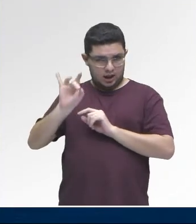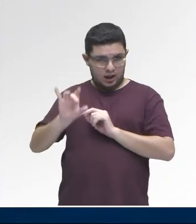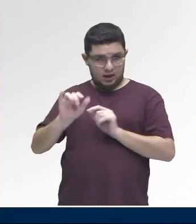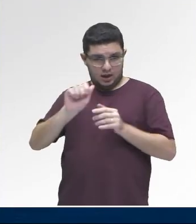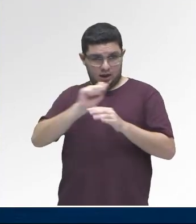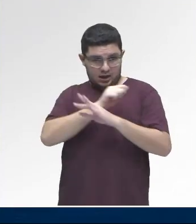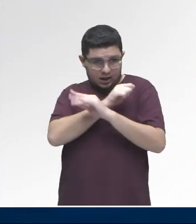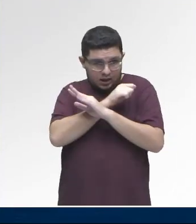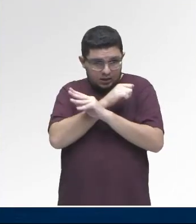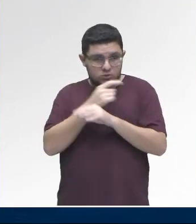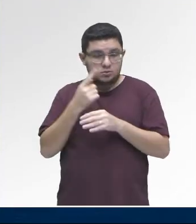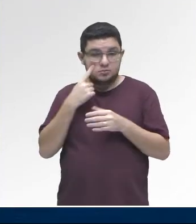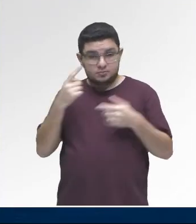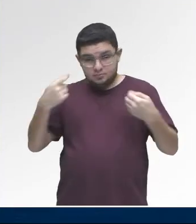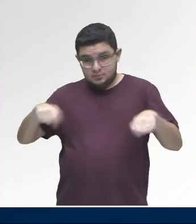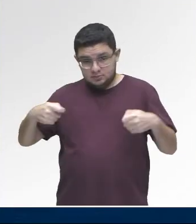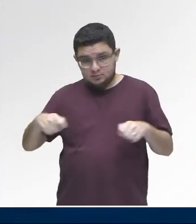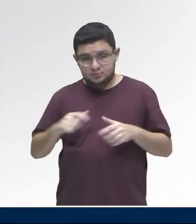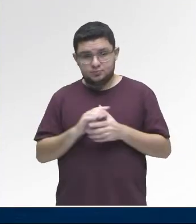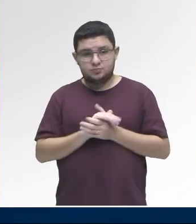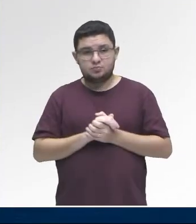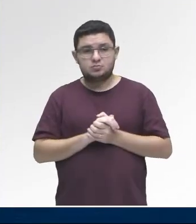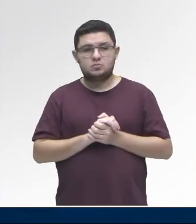gente, entre os ácidos